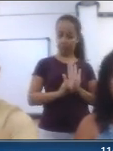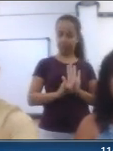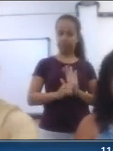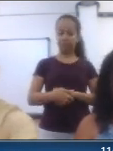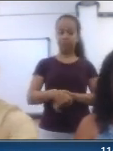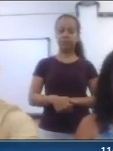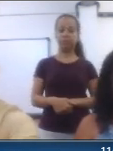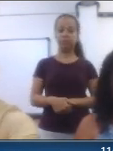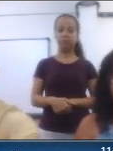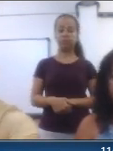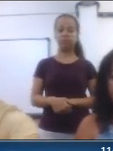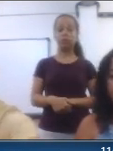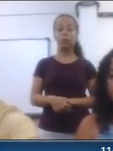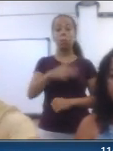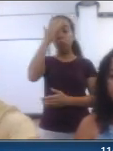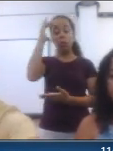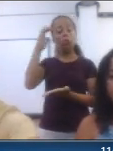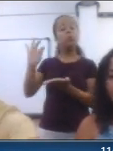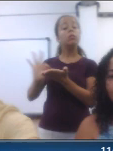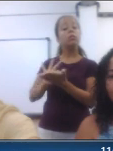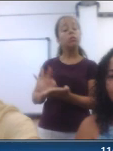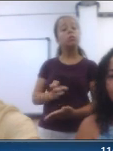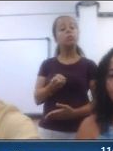Número de inscritos: 96.